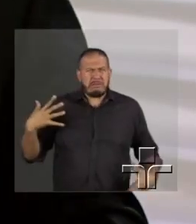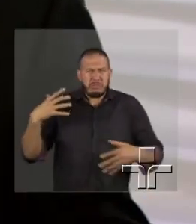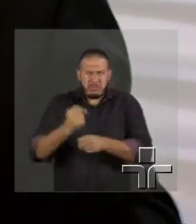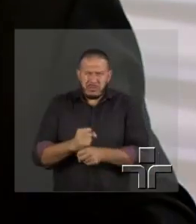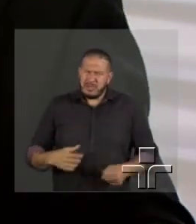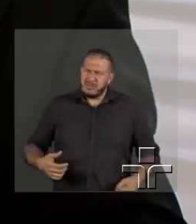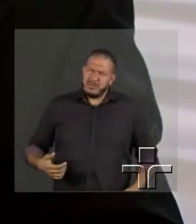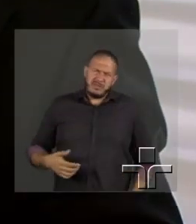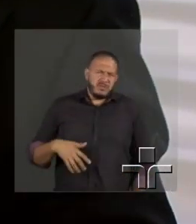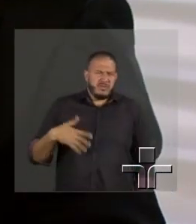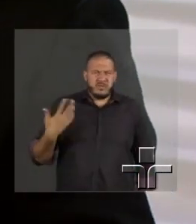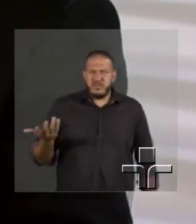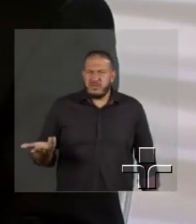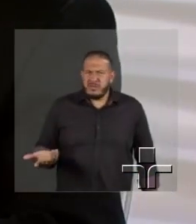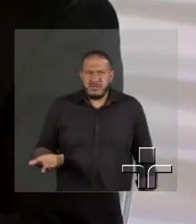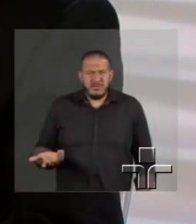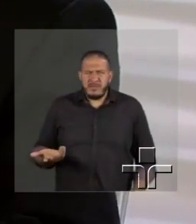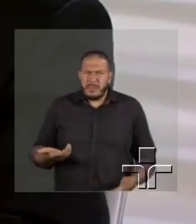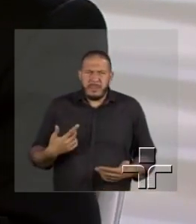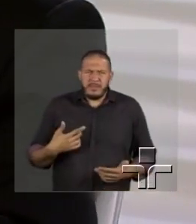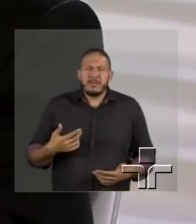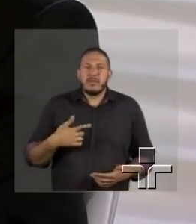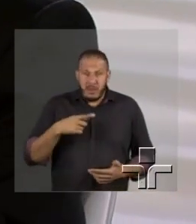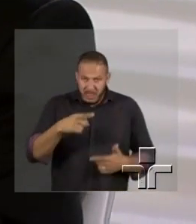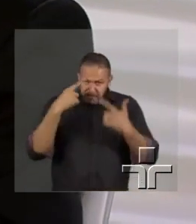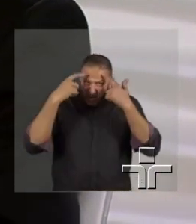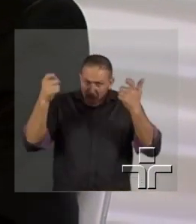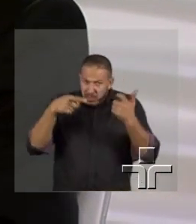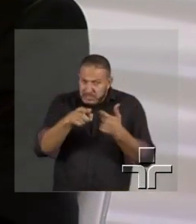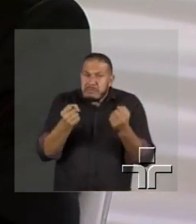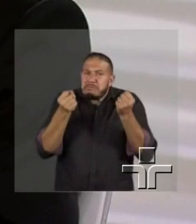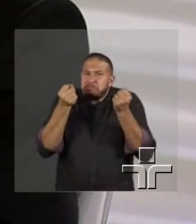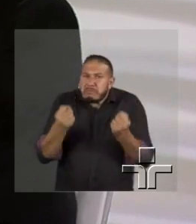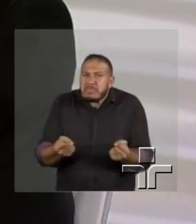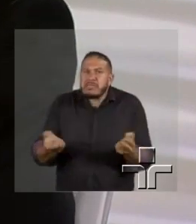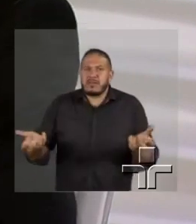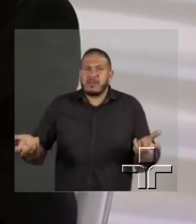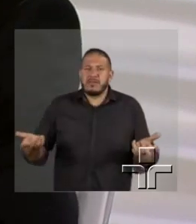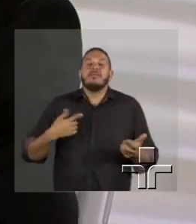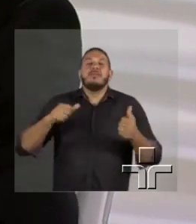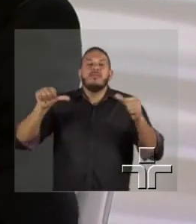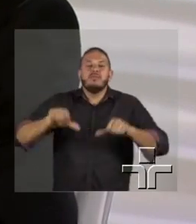Eu tive, faz 2 semanas eu estive em Nova York para participar de um seminário que